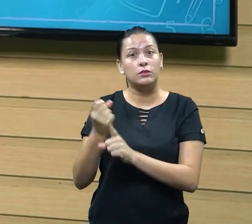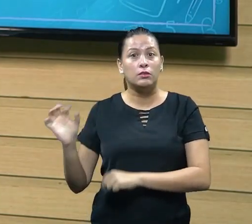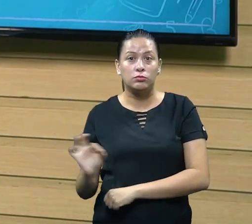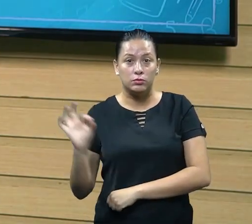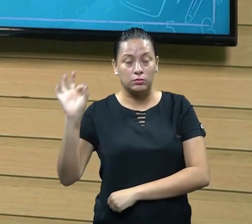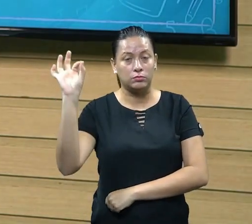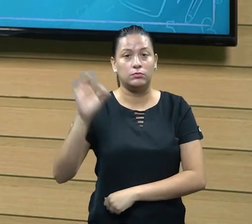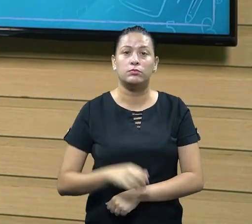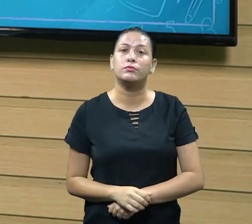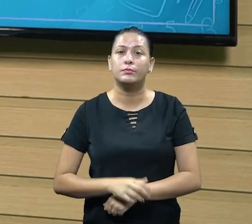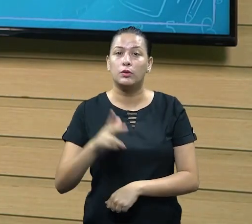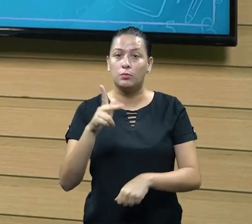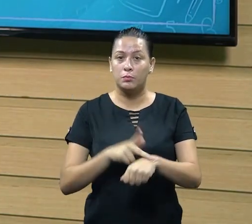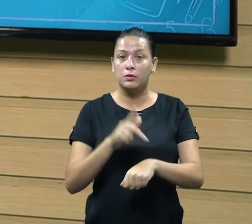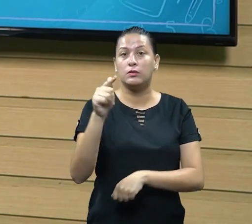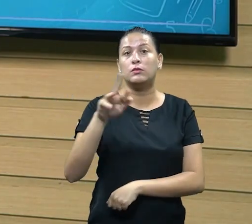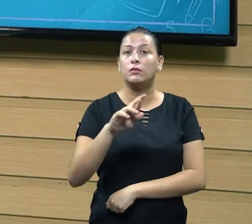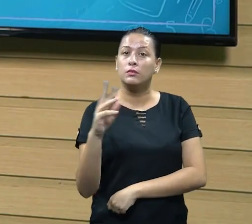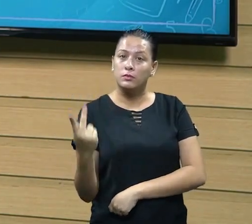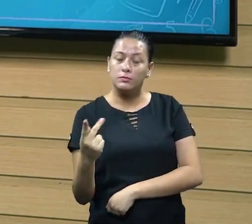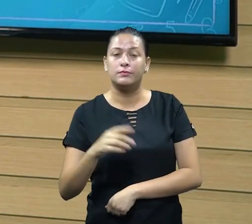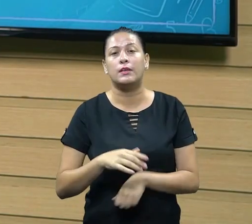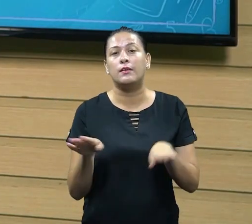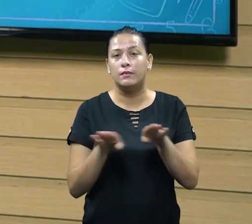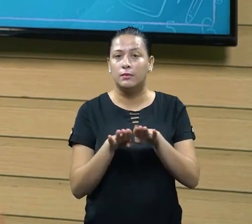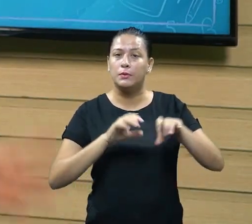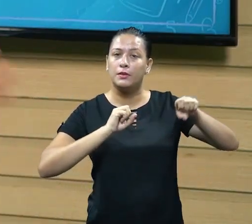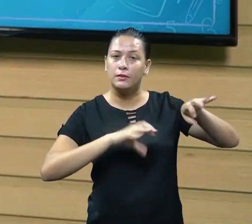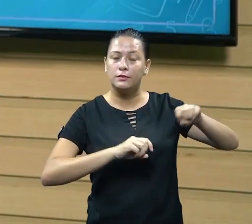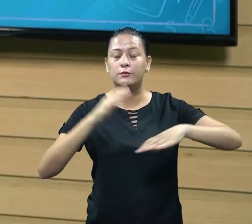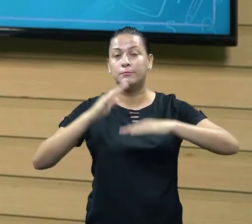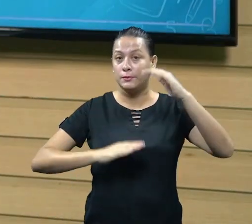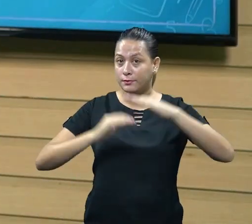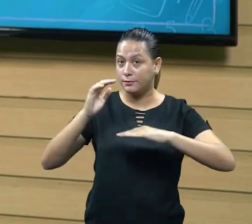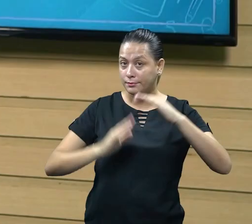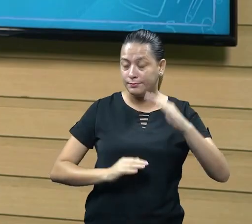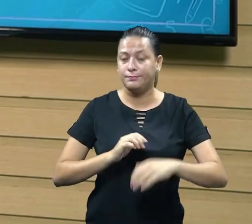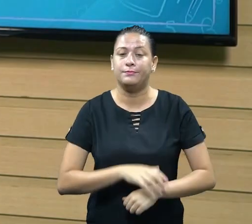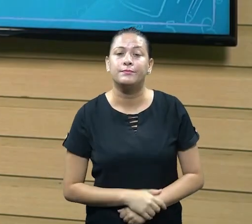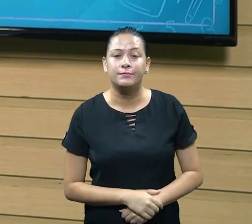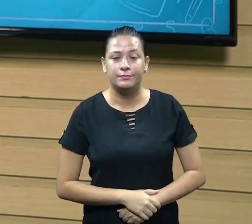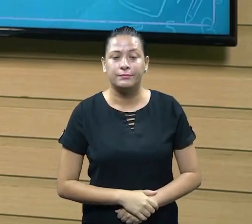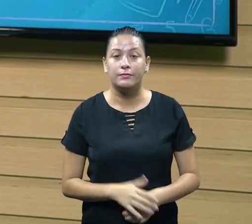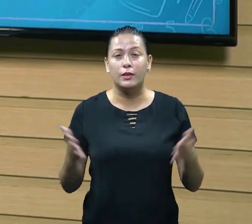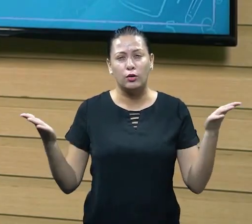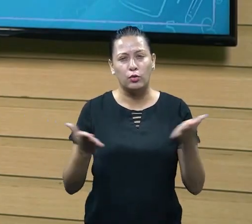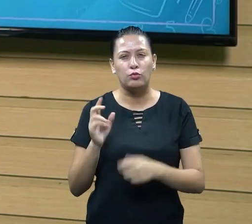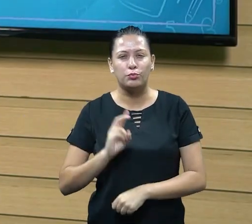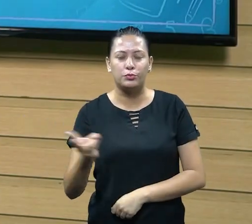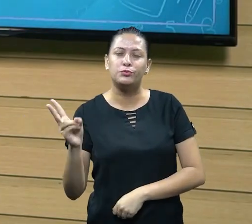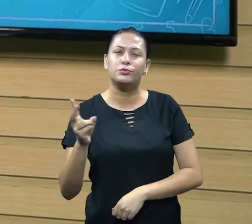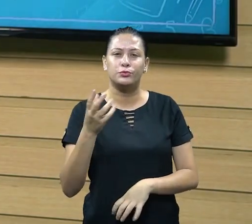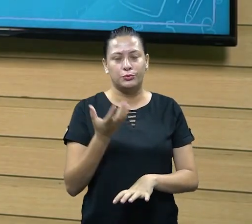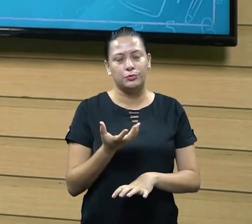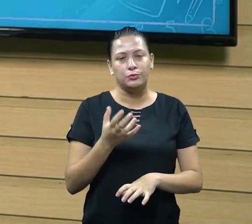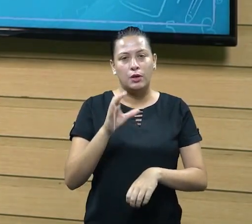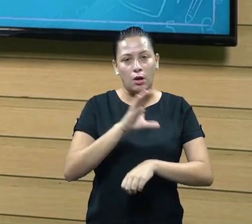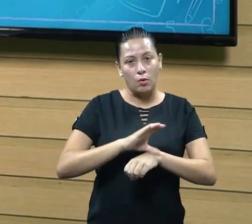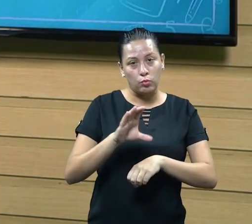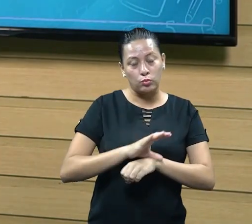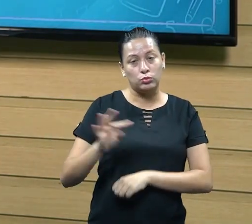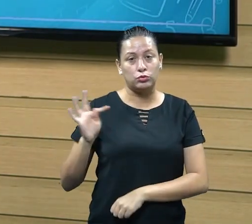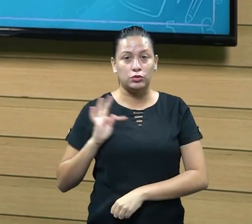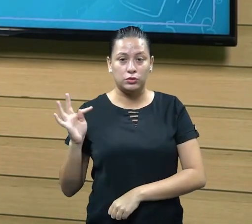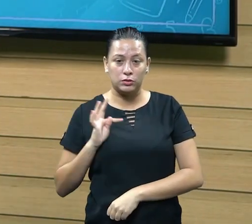com especialização em Recursos Humanos em Docência e Educação Profissional, dando continuidade ao nosso curso técnico em Recursos Humanos. Olha